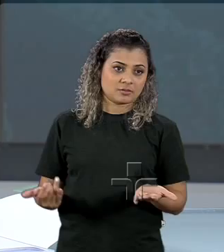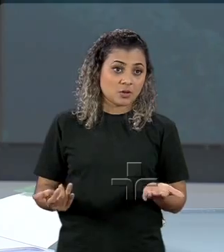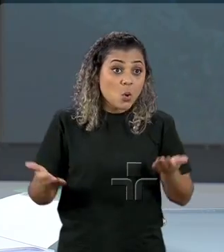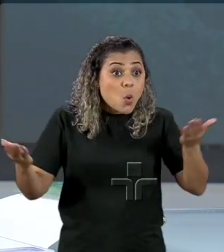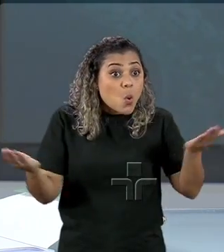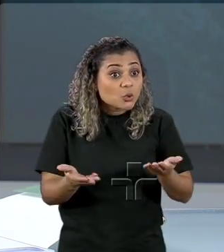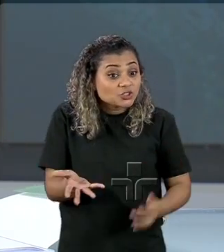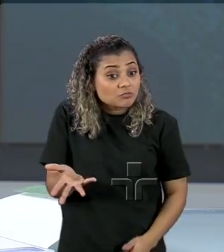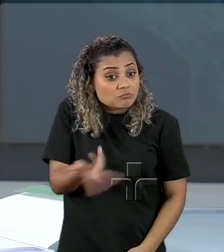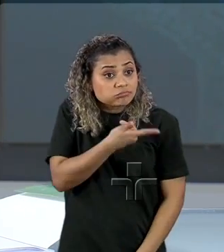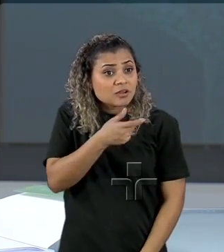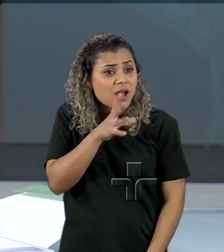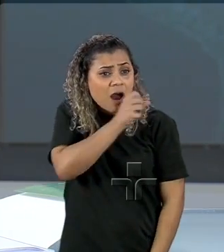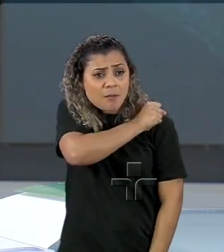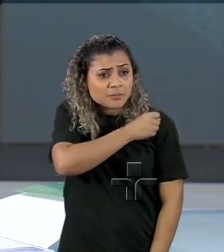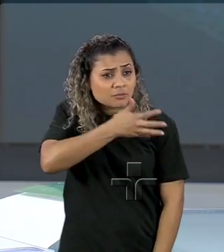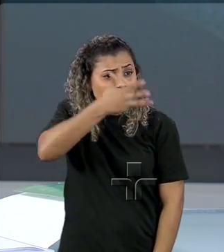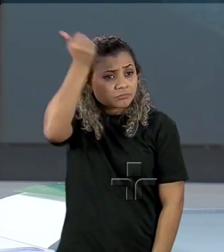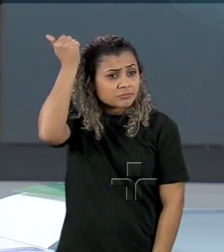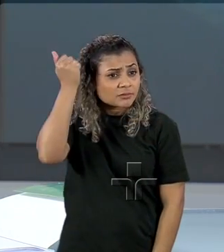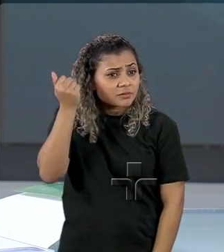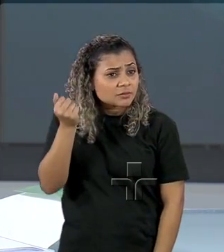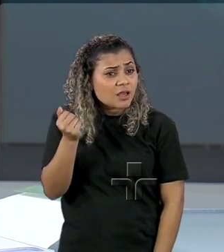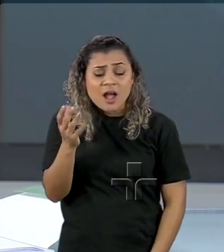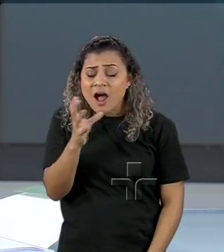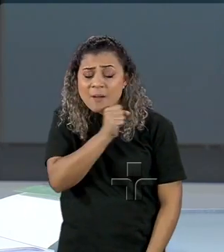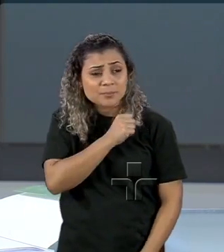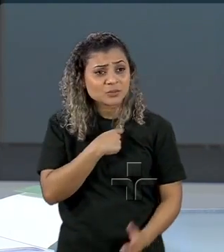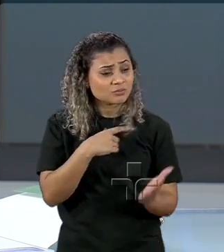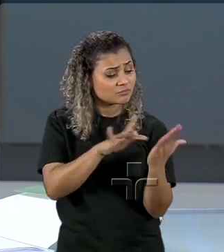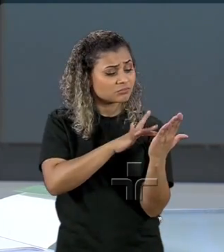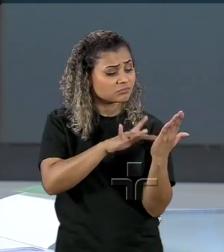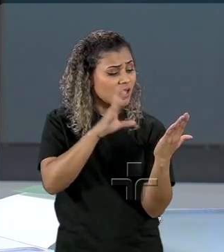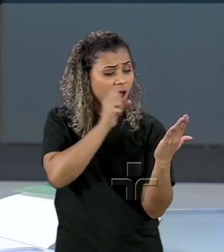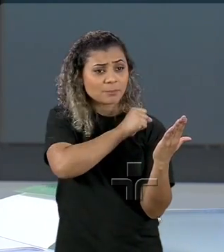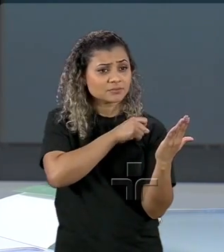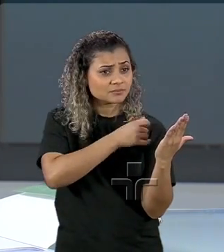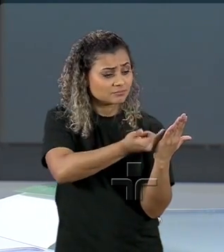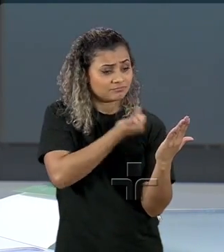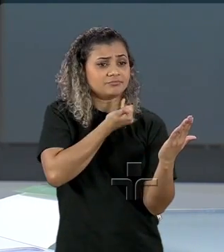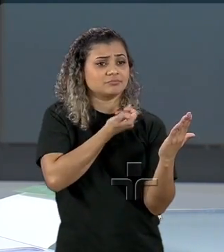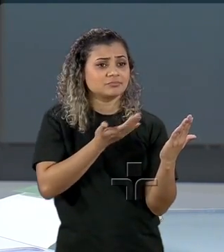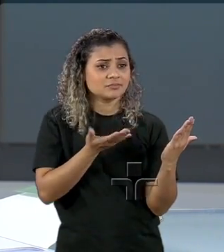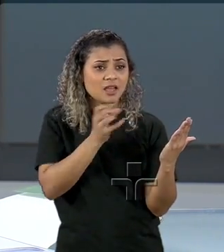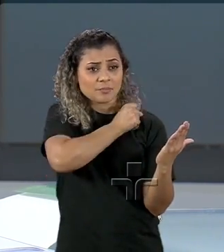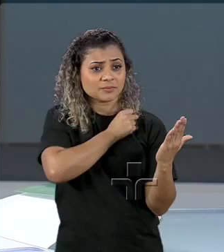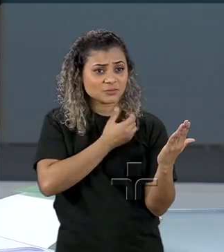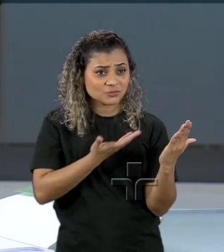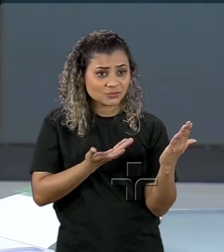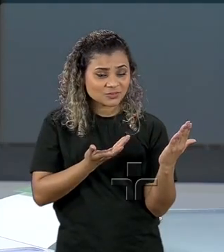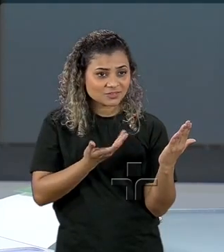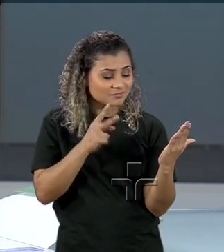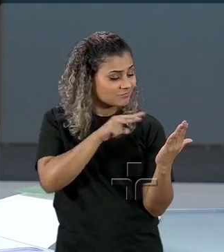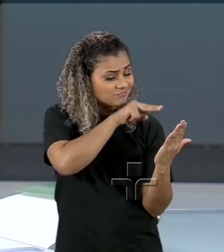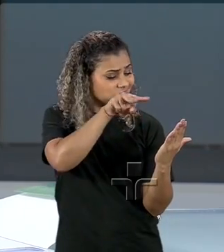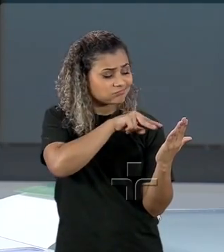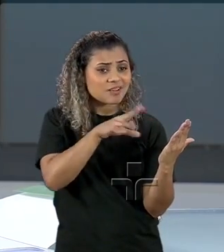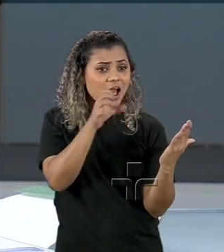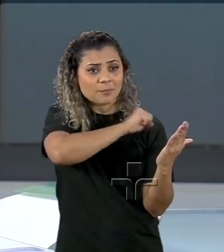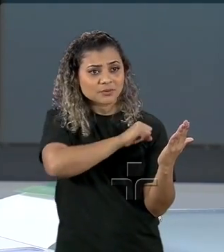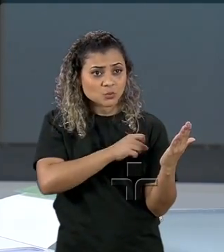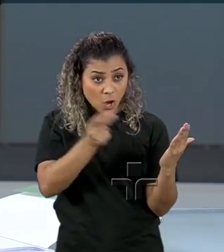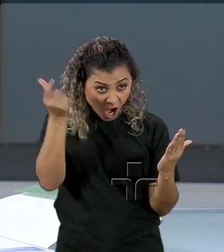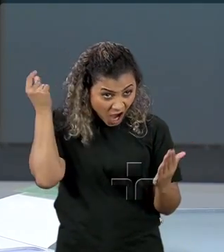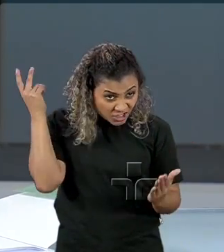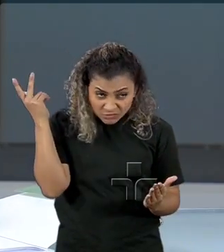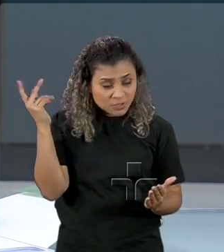o que antigamente se só obtinha o conhecimento num pousar de olhos. O correr de olhos está substituindo o pousar de